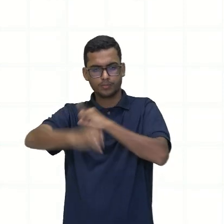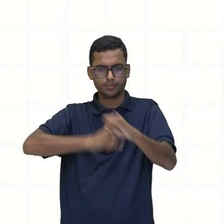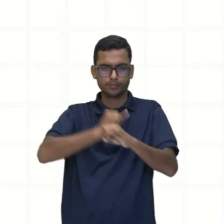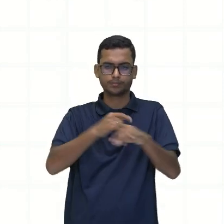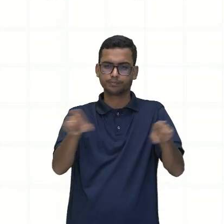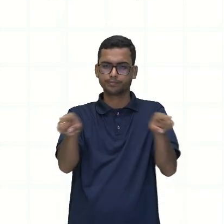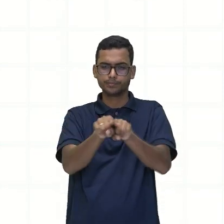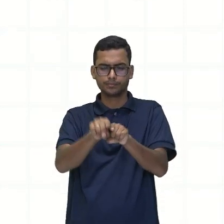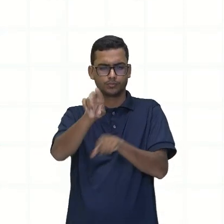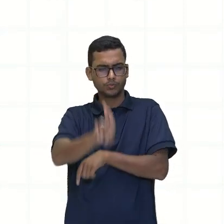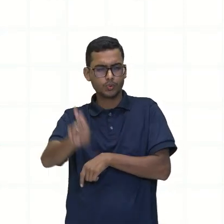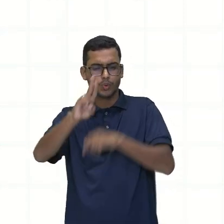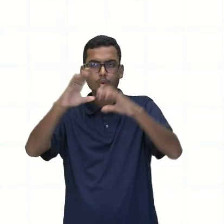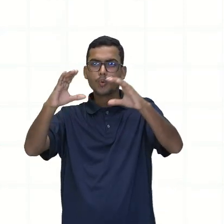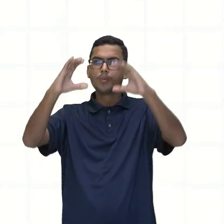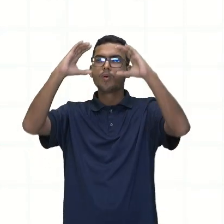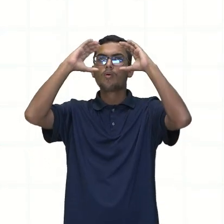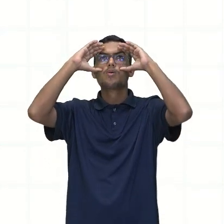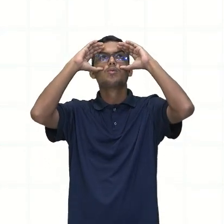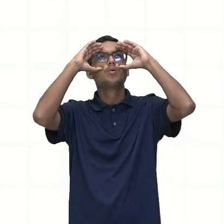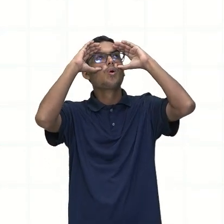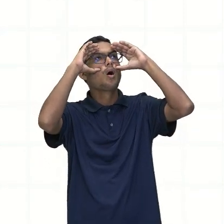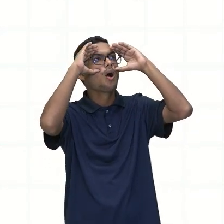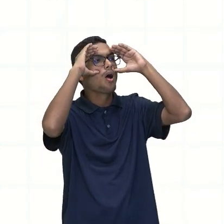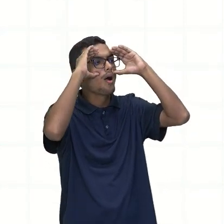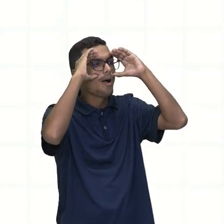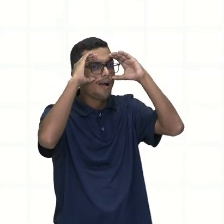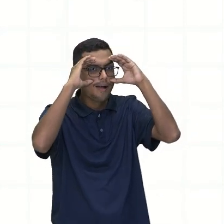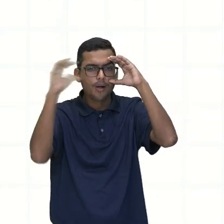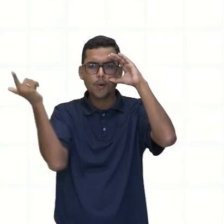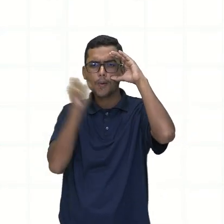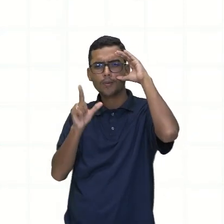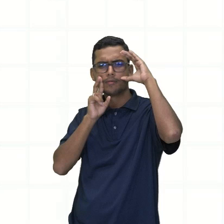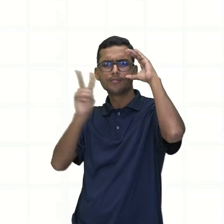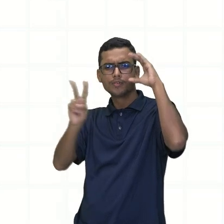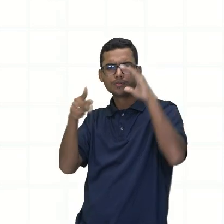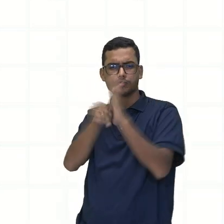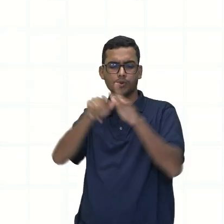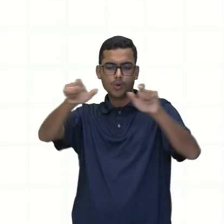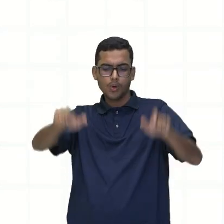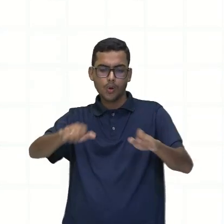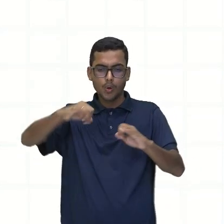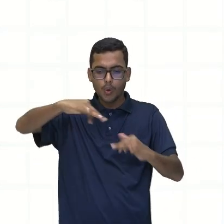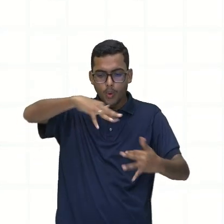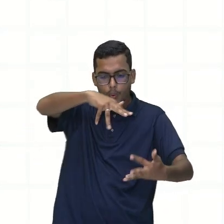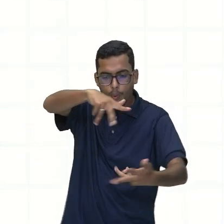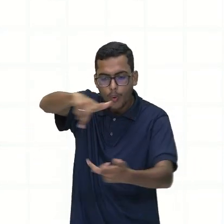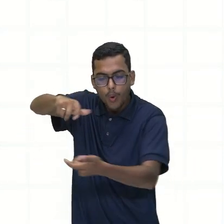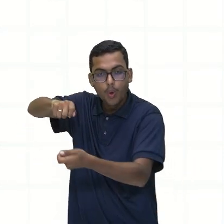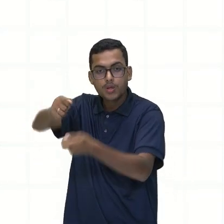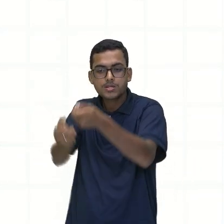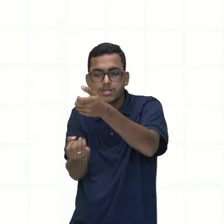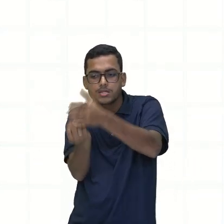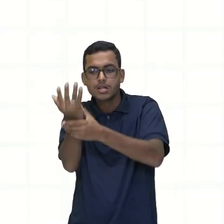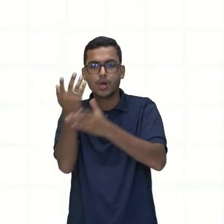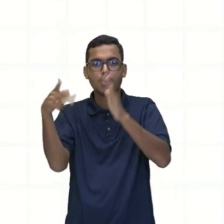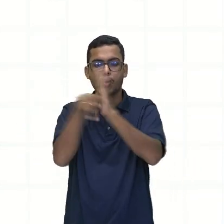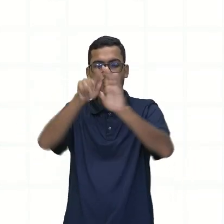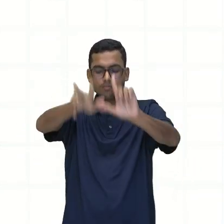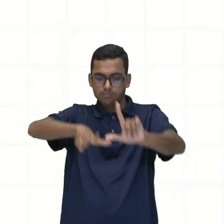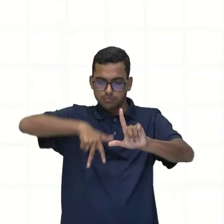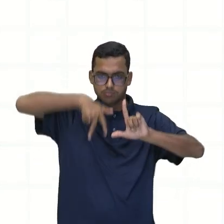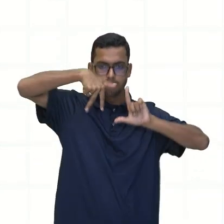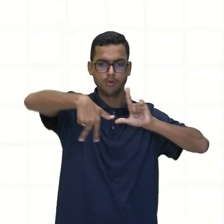um óculos, né? Para ver esse tipo de cenário, eu estava no mundo virtual, certo? Que é o